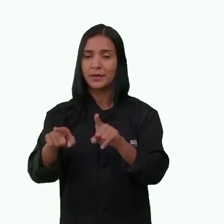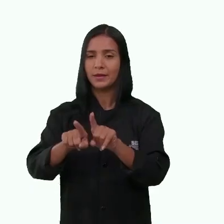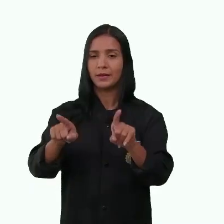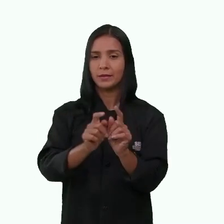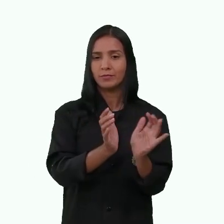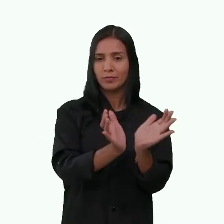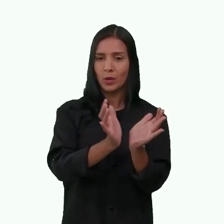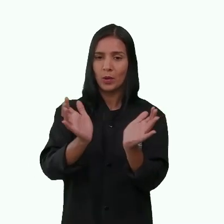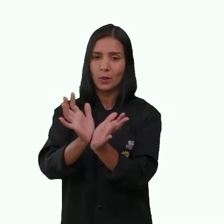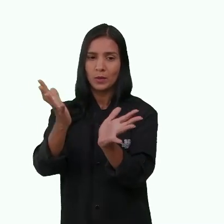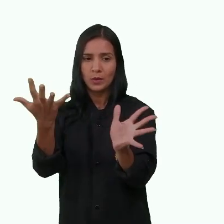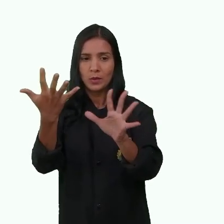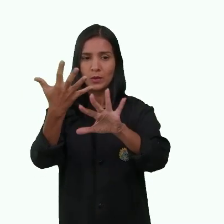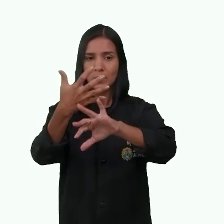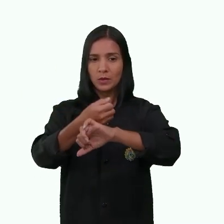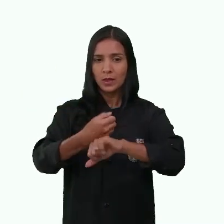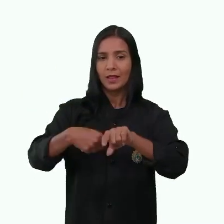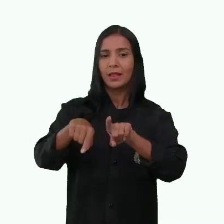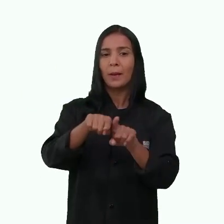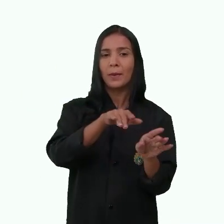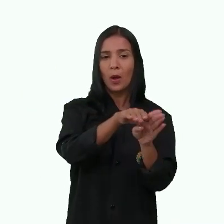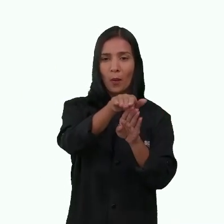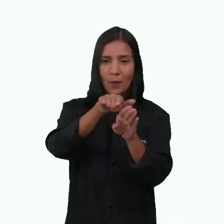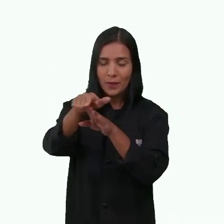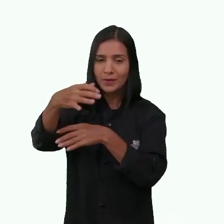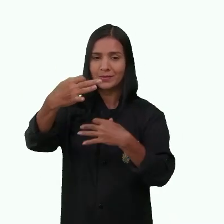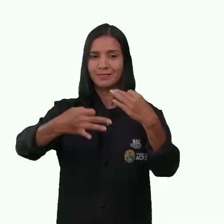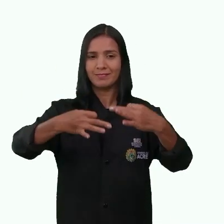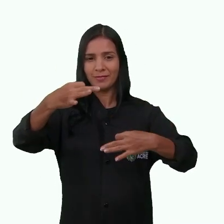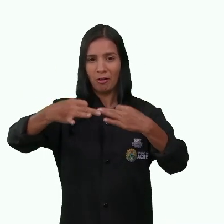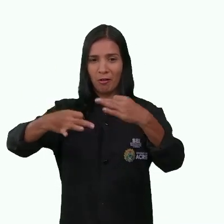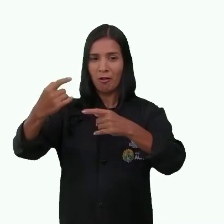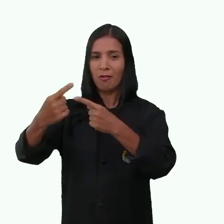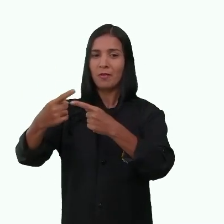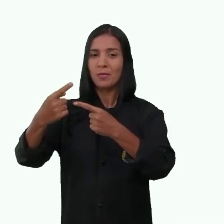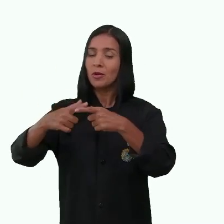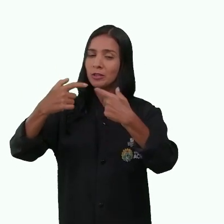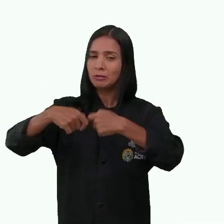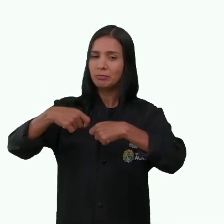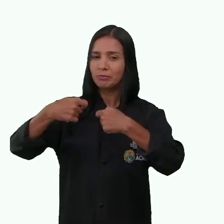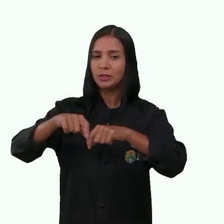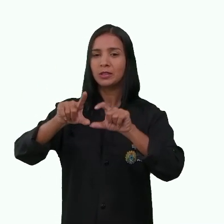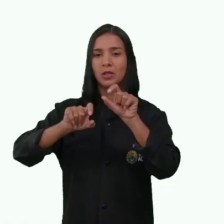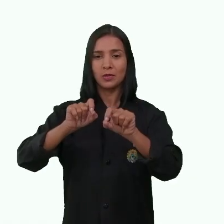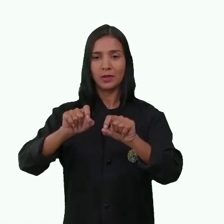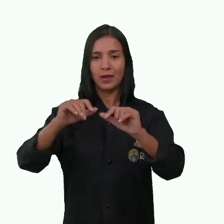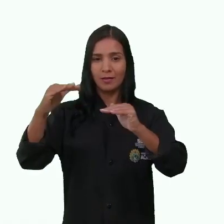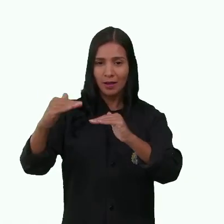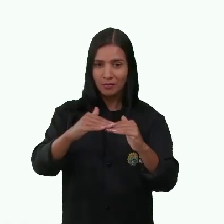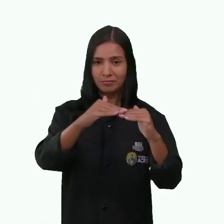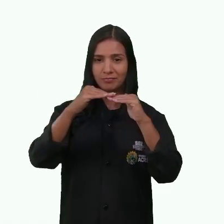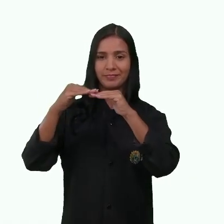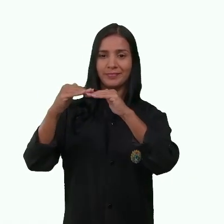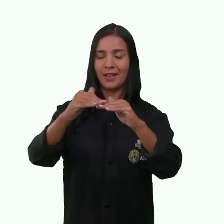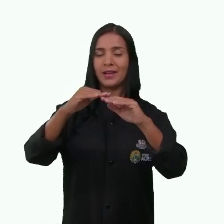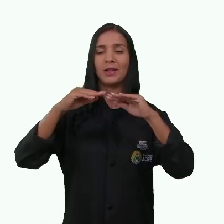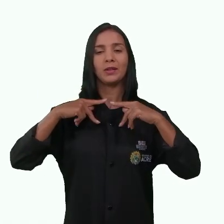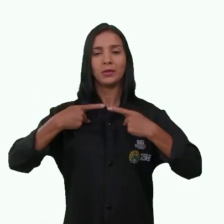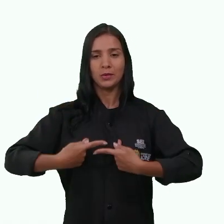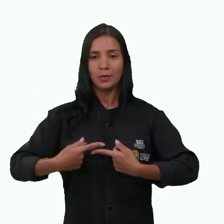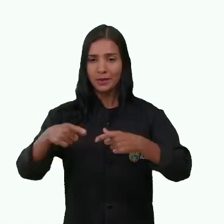necessário, orientação jurídica, buscando decisões equilibradas e